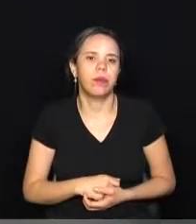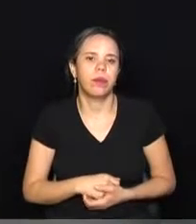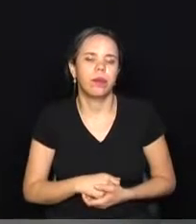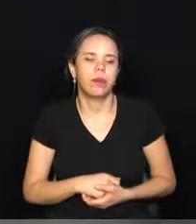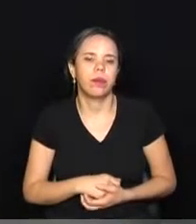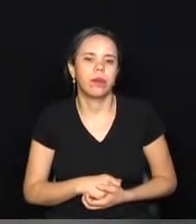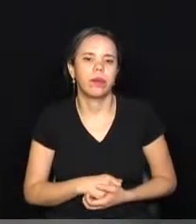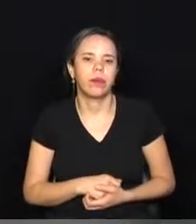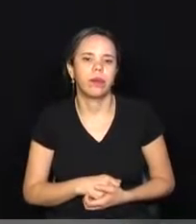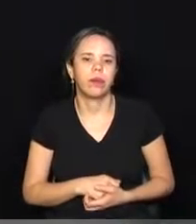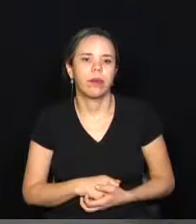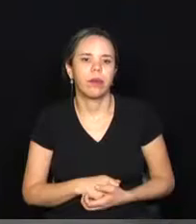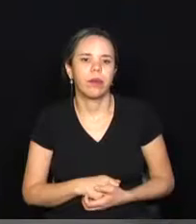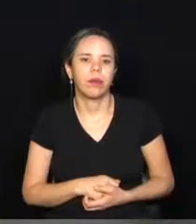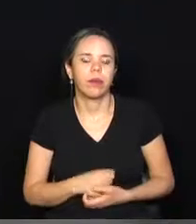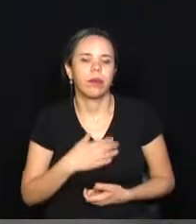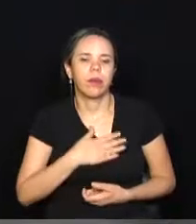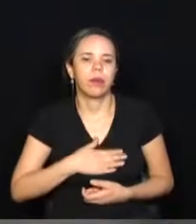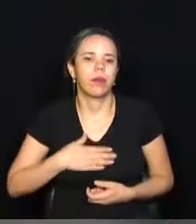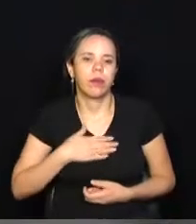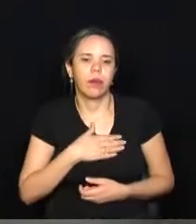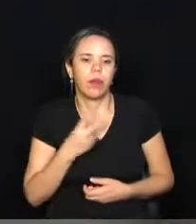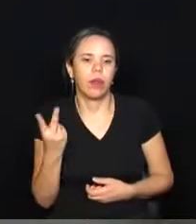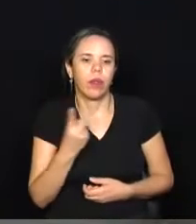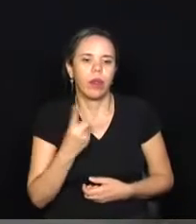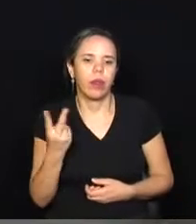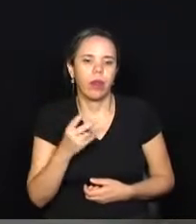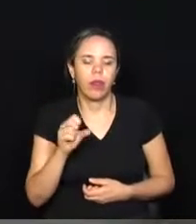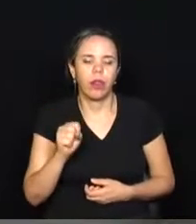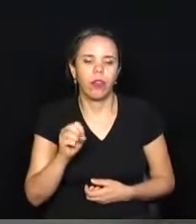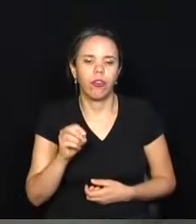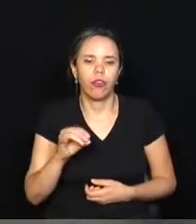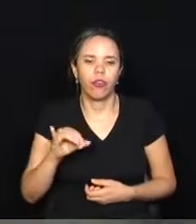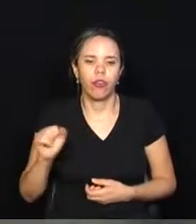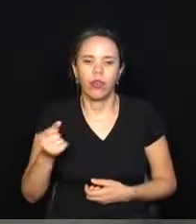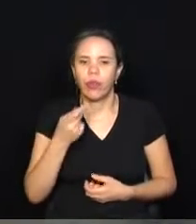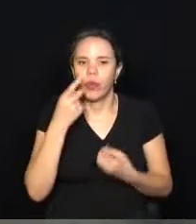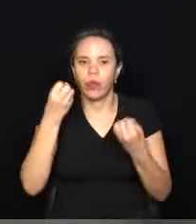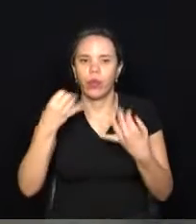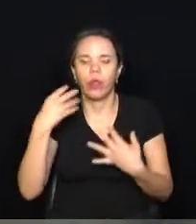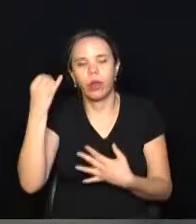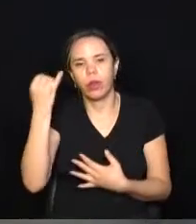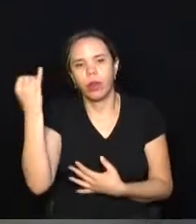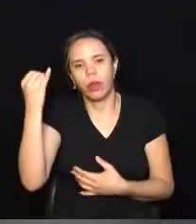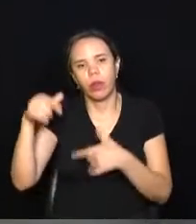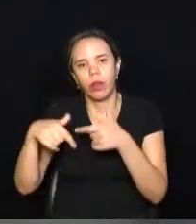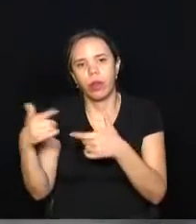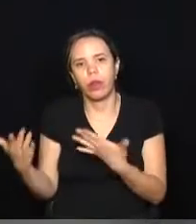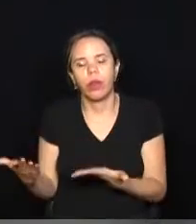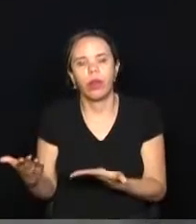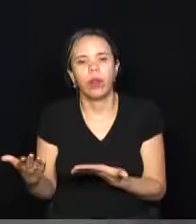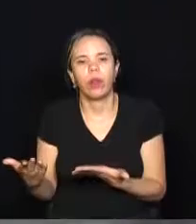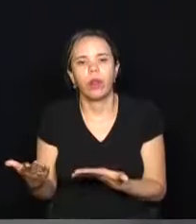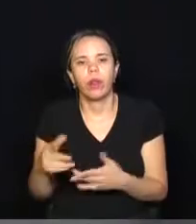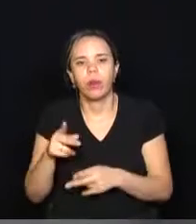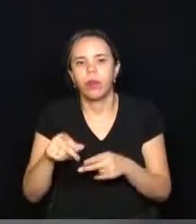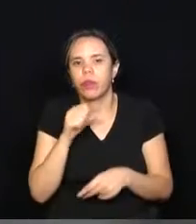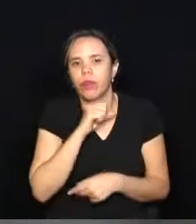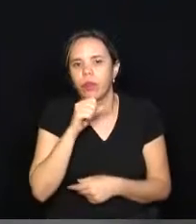E eu gostaria de que você, Sônia, falasse um pouco do seu importante trabalho com os